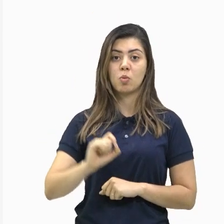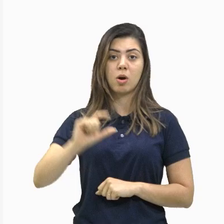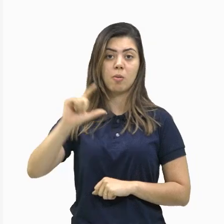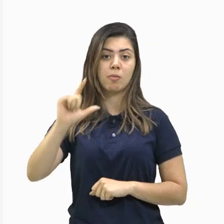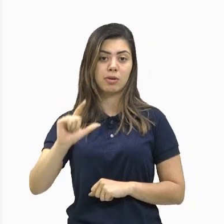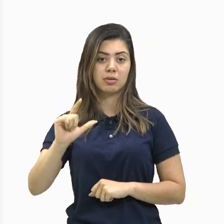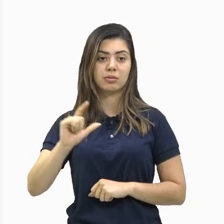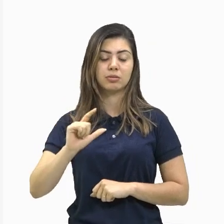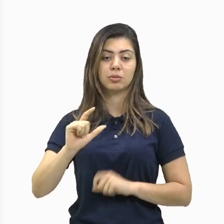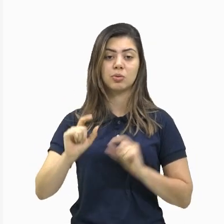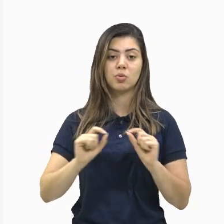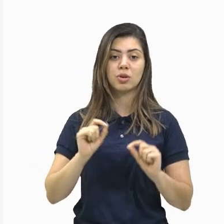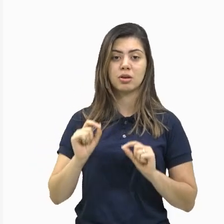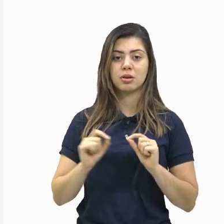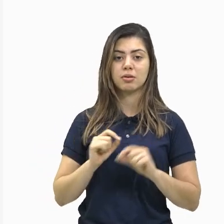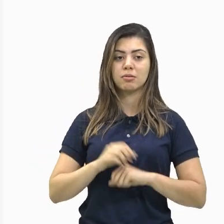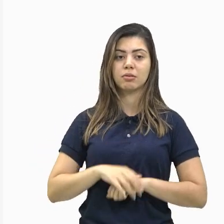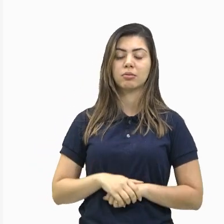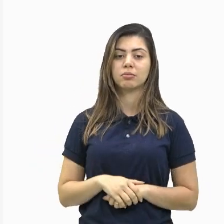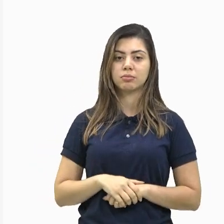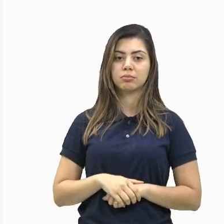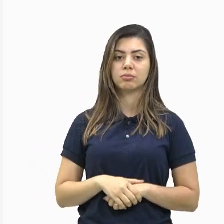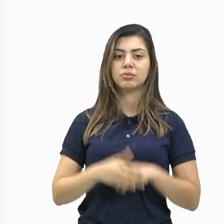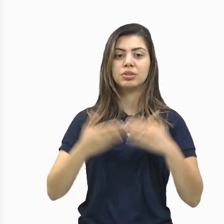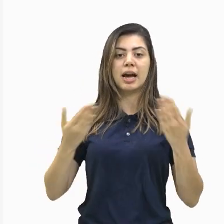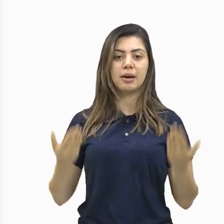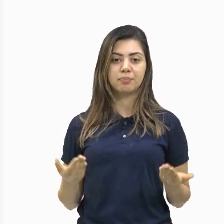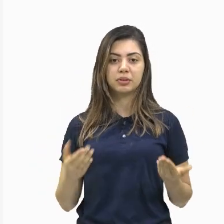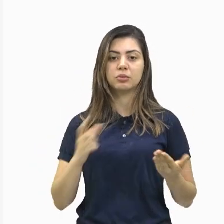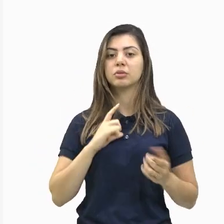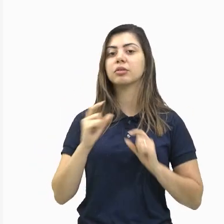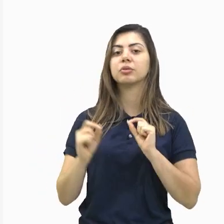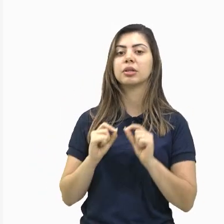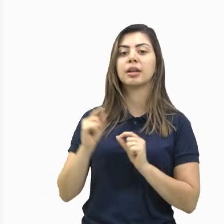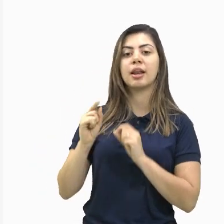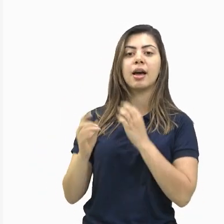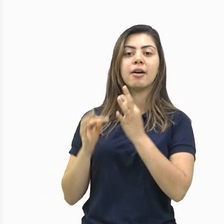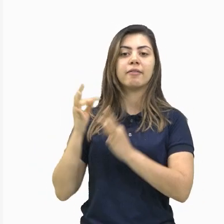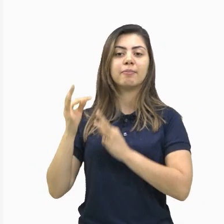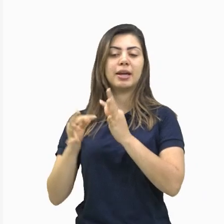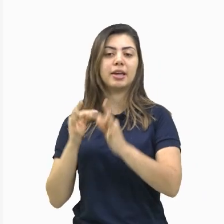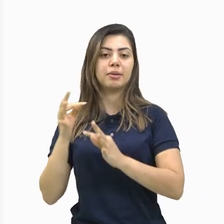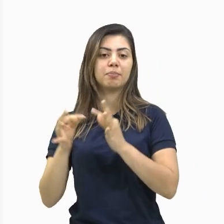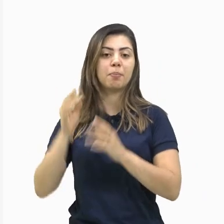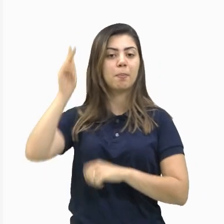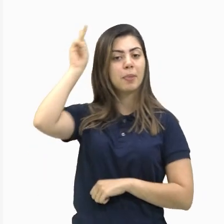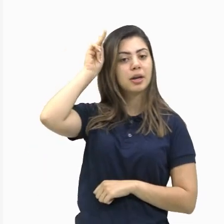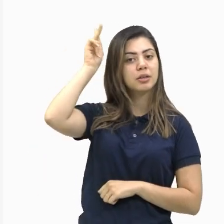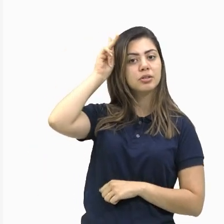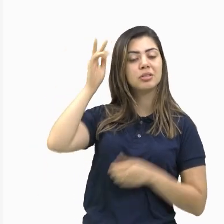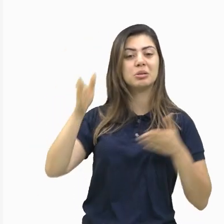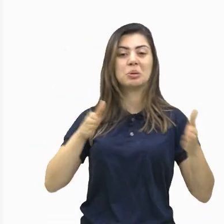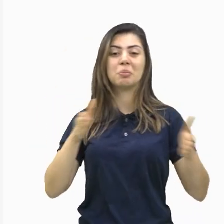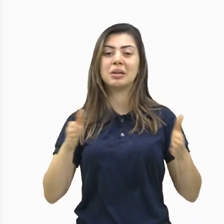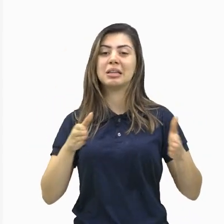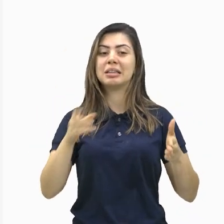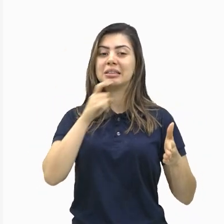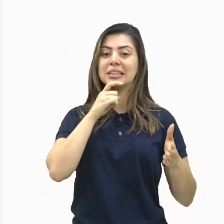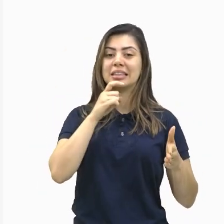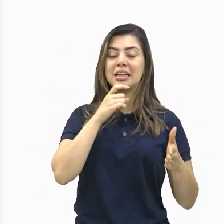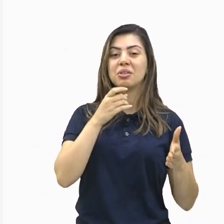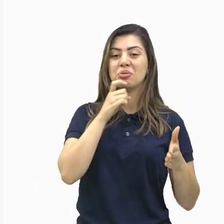R$15, com o aumento da demanda durante o Festival Folclórico de Parintins e a chegada do verão, o preço